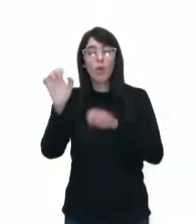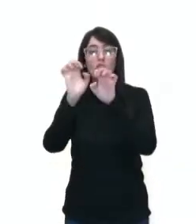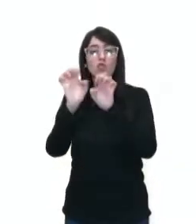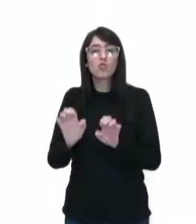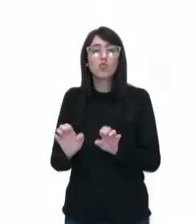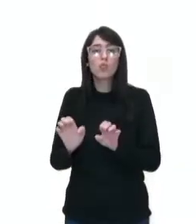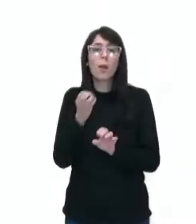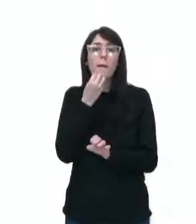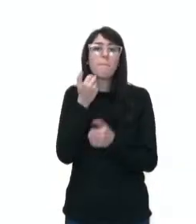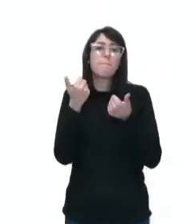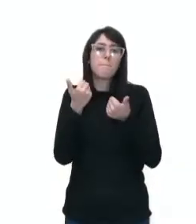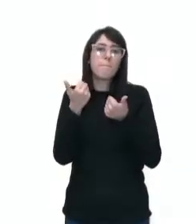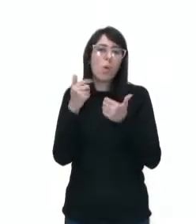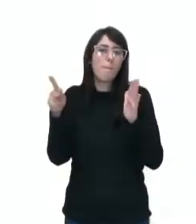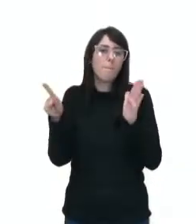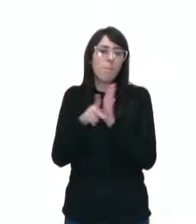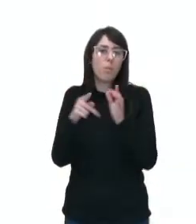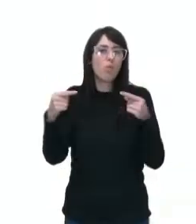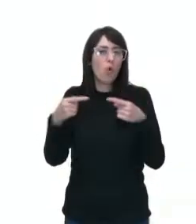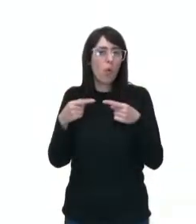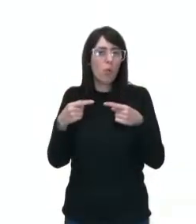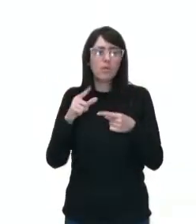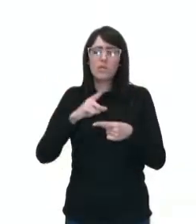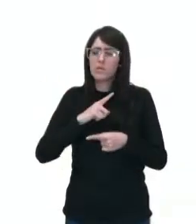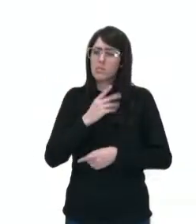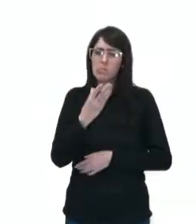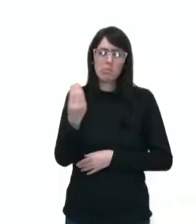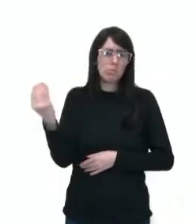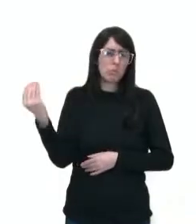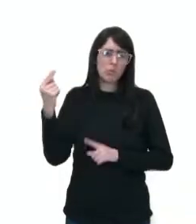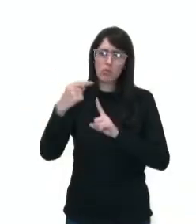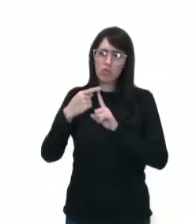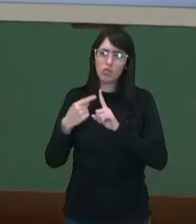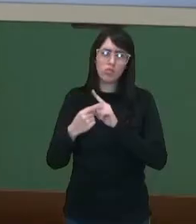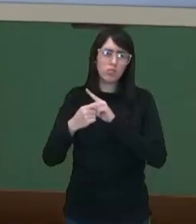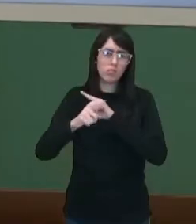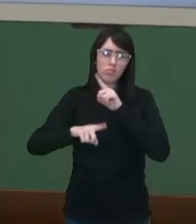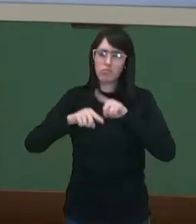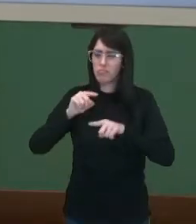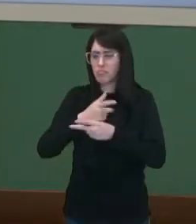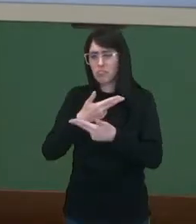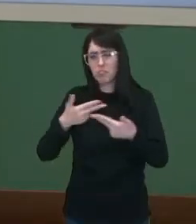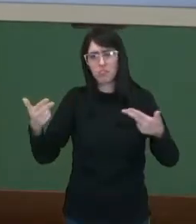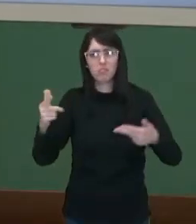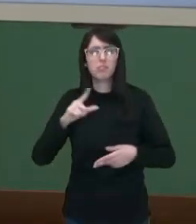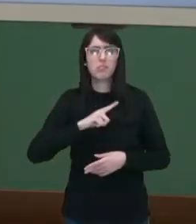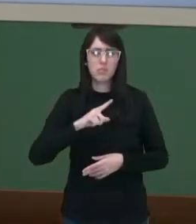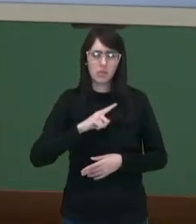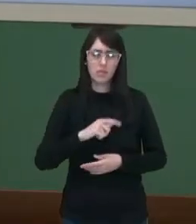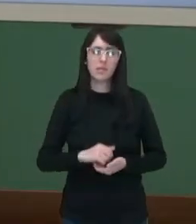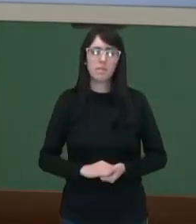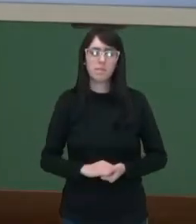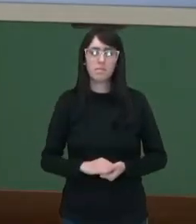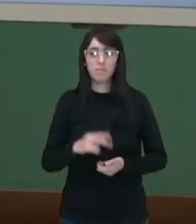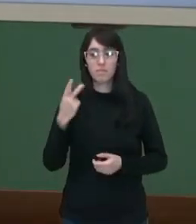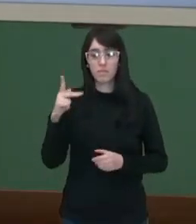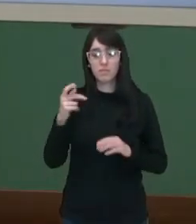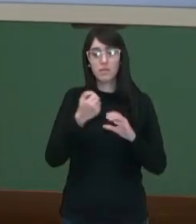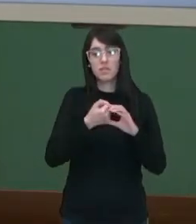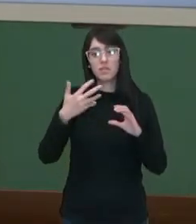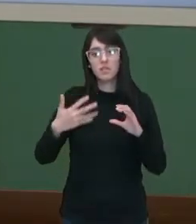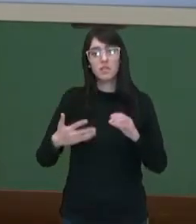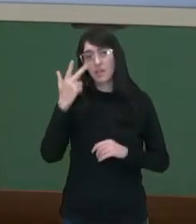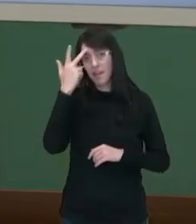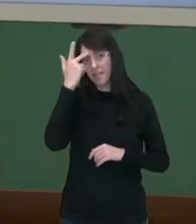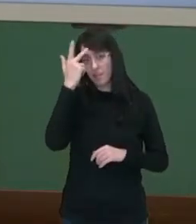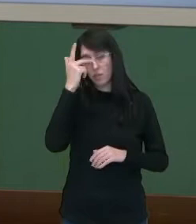natural que favorece a presença e a exploração de recursos minerais. Devido às características naturais